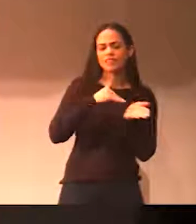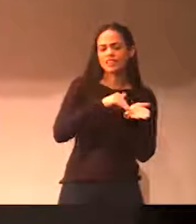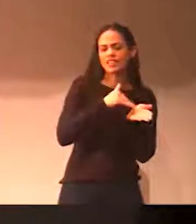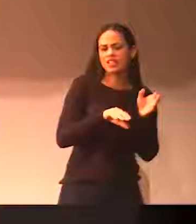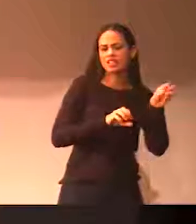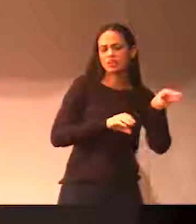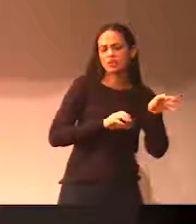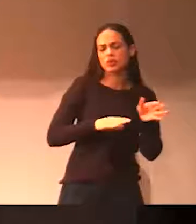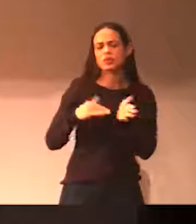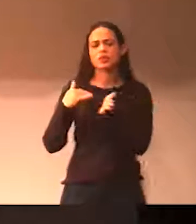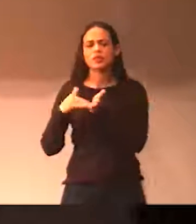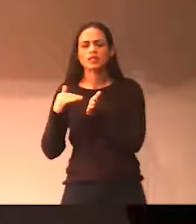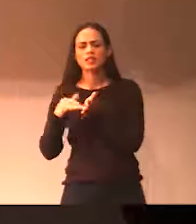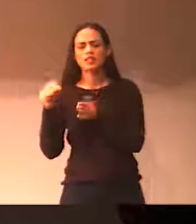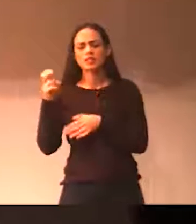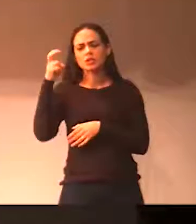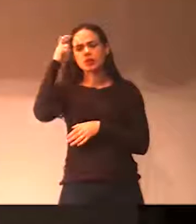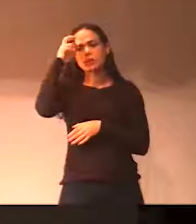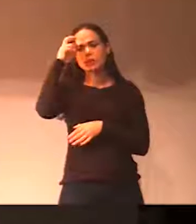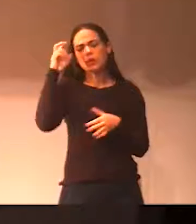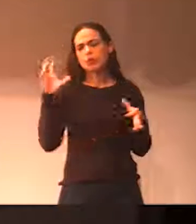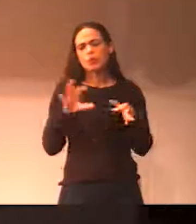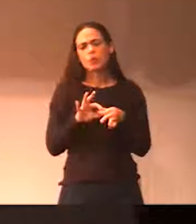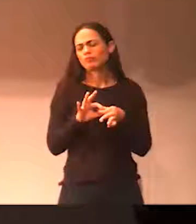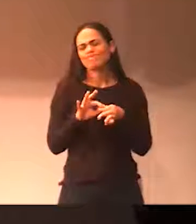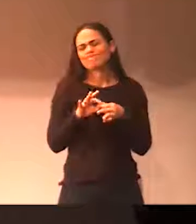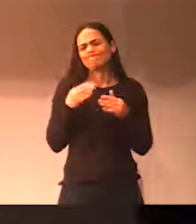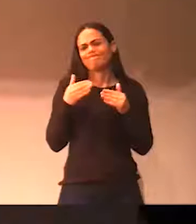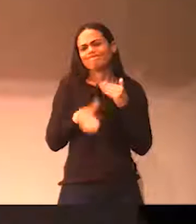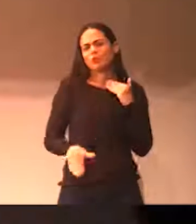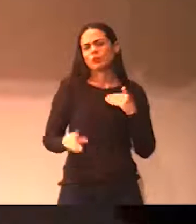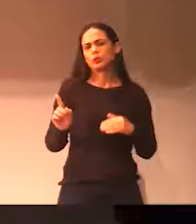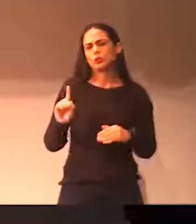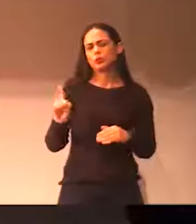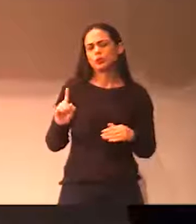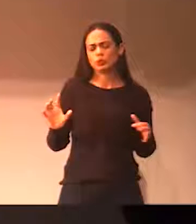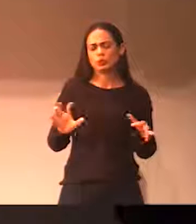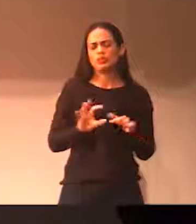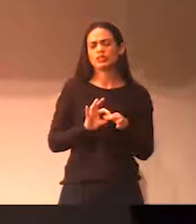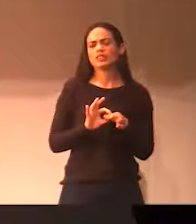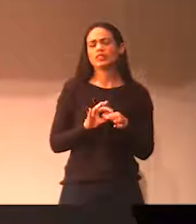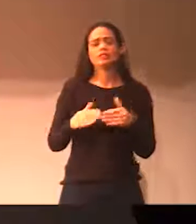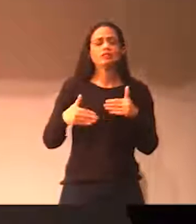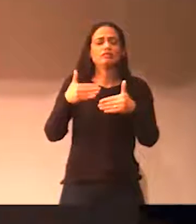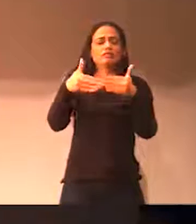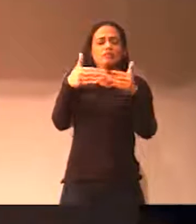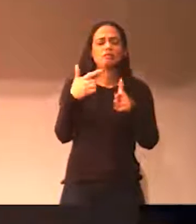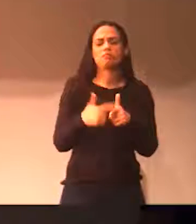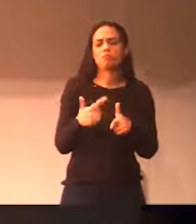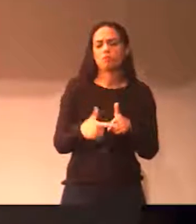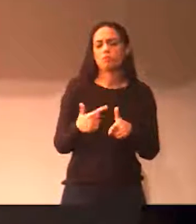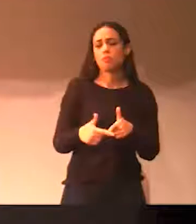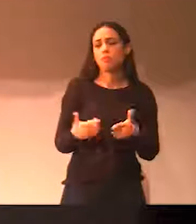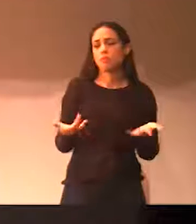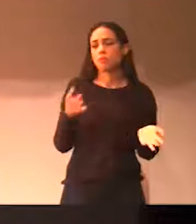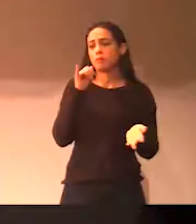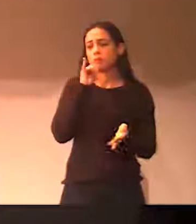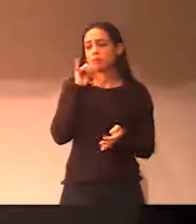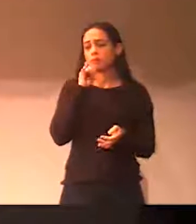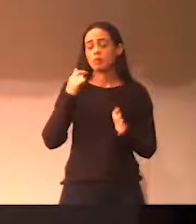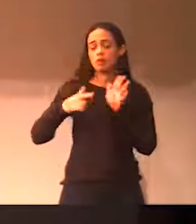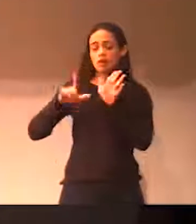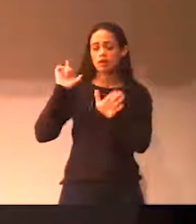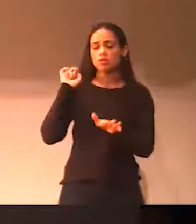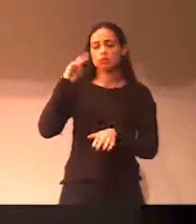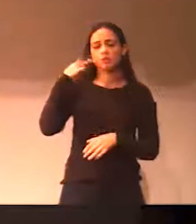duas que têm uma demanda muito alta na cidade, eu acho que vai dar um certo problema. O vereador Geraldinho acabou de falar da excelência da educação de Vinhedo. Será que